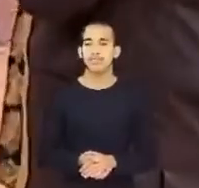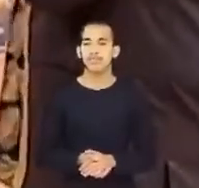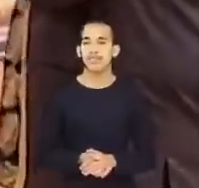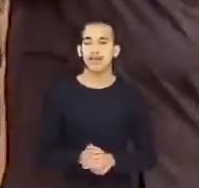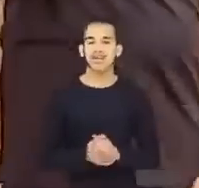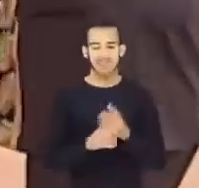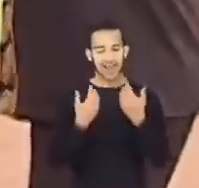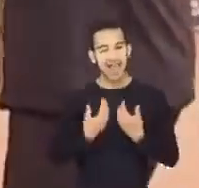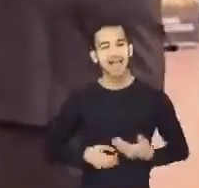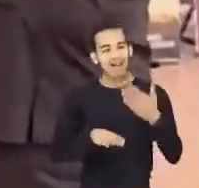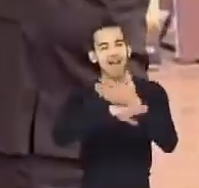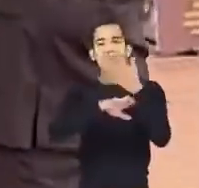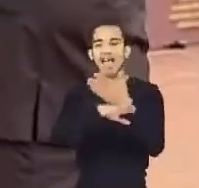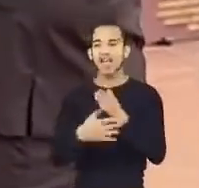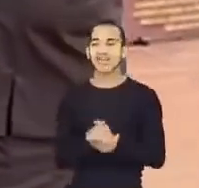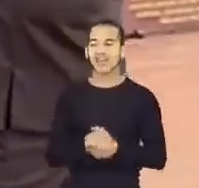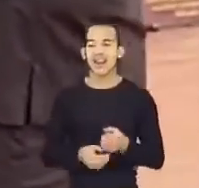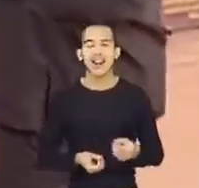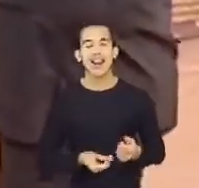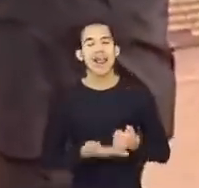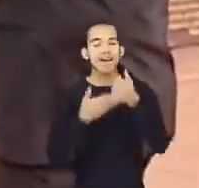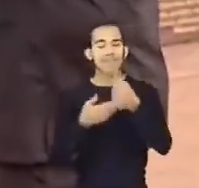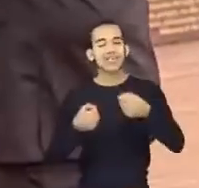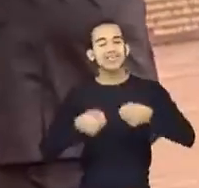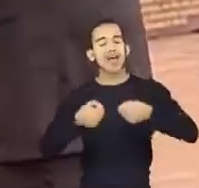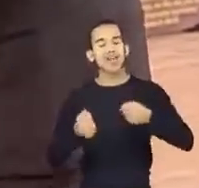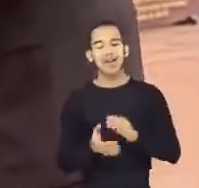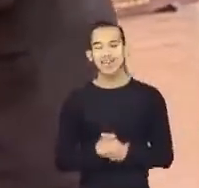ir. Bispo Luciano levar até a sacolinha, rapaz.